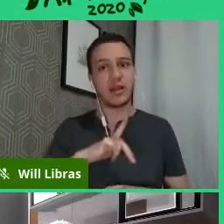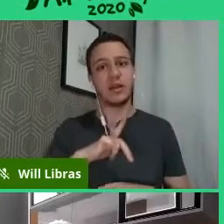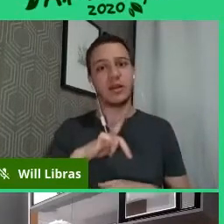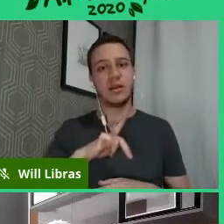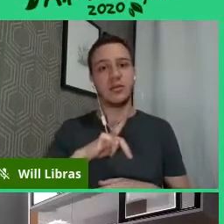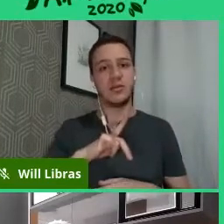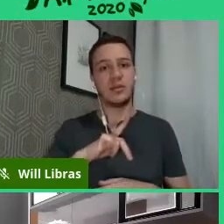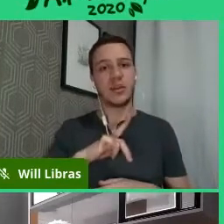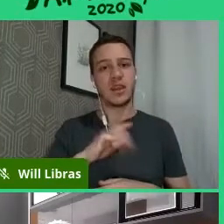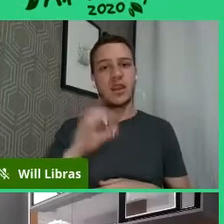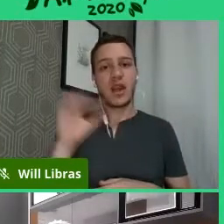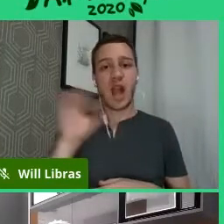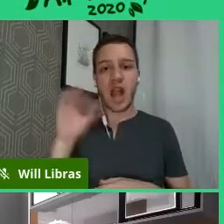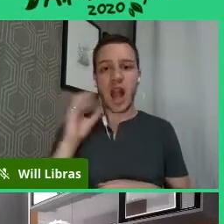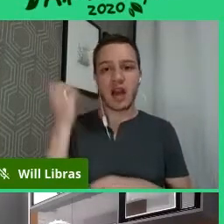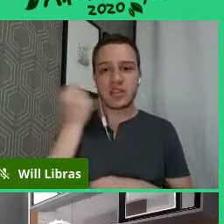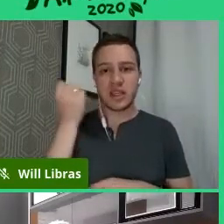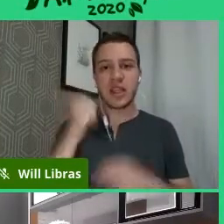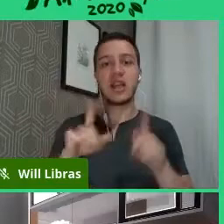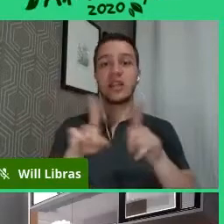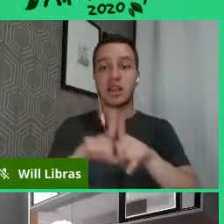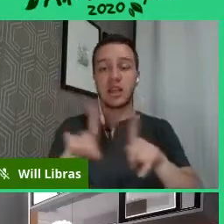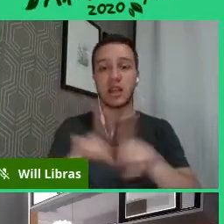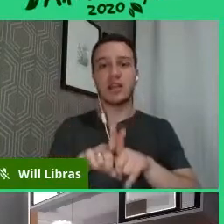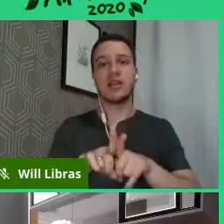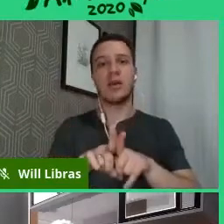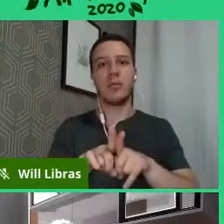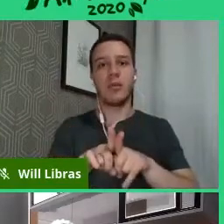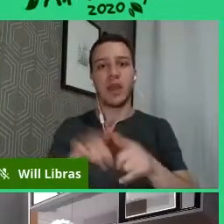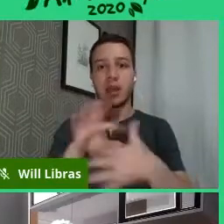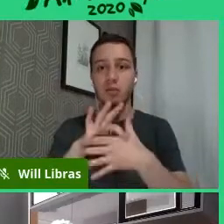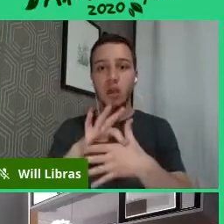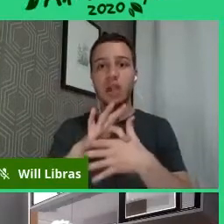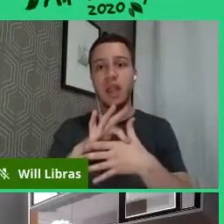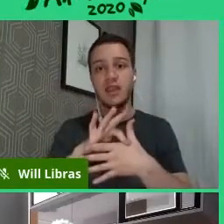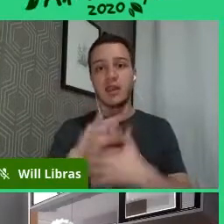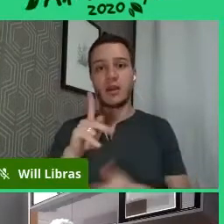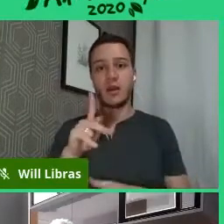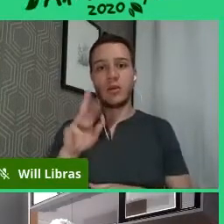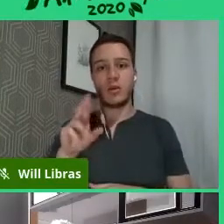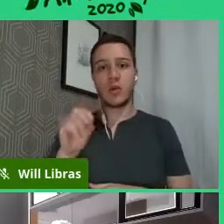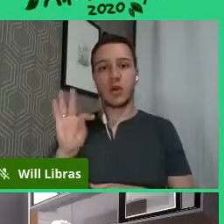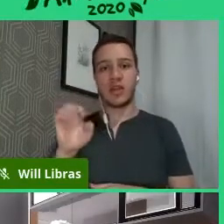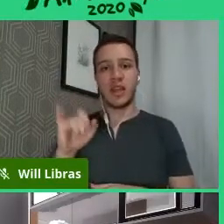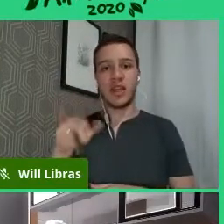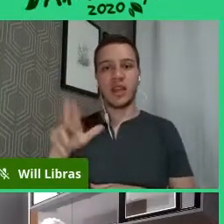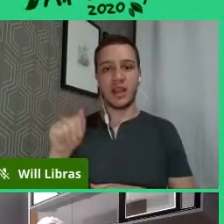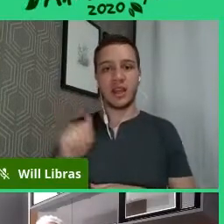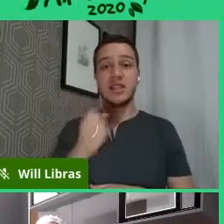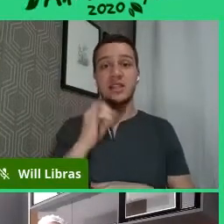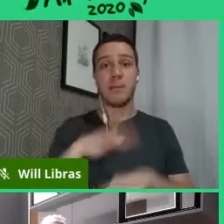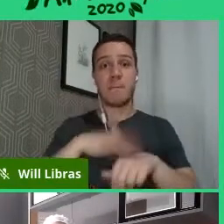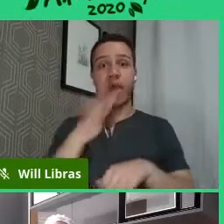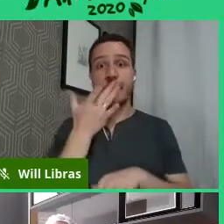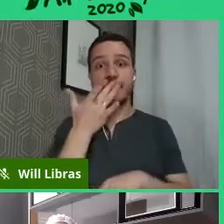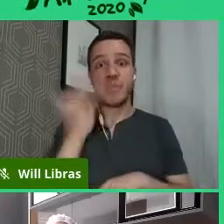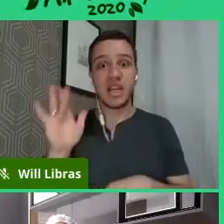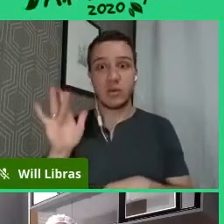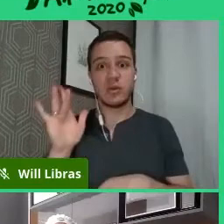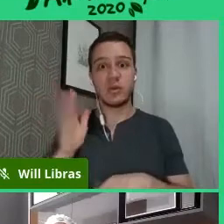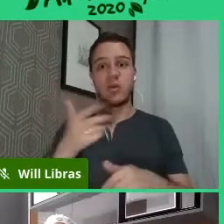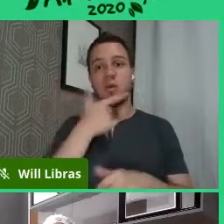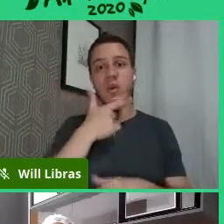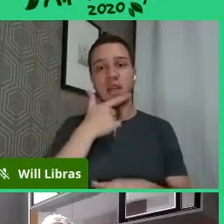os outros queijos, né? Quanto mais branco for o queijo, menos gordura ele tem. Então, a gente vai